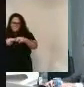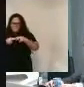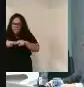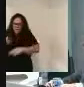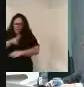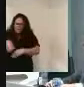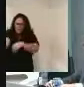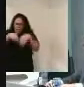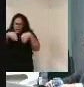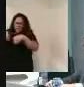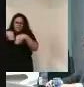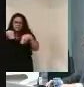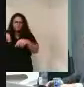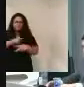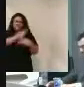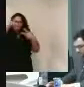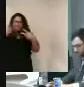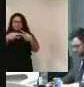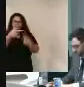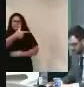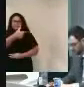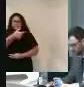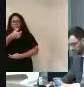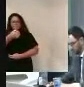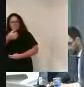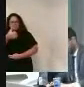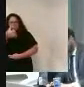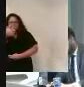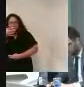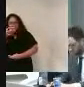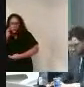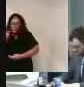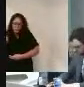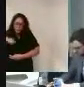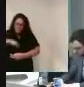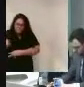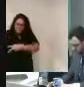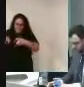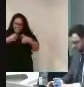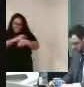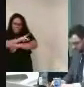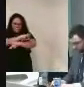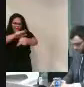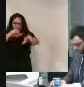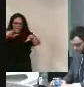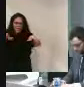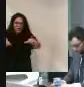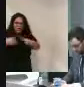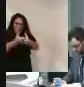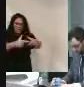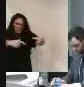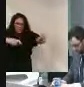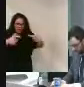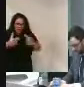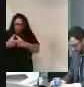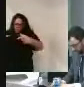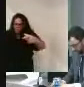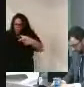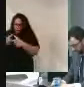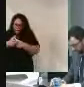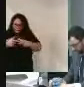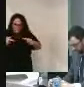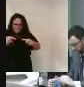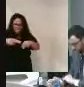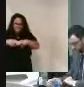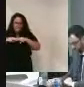quantidade enorme de pequenas regiões de alagamento, né, pequenas minas, devido à extração da areia. E